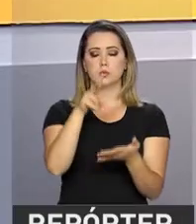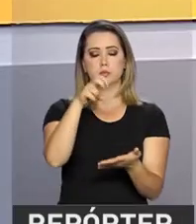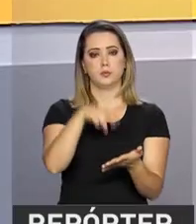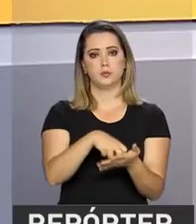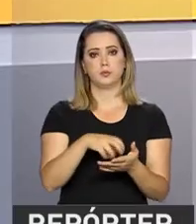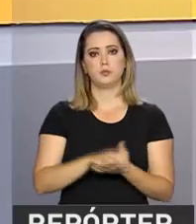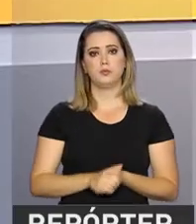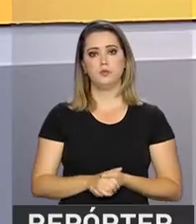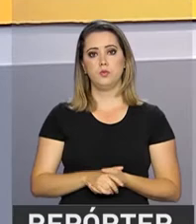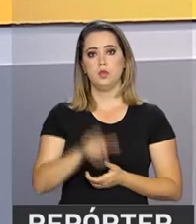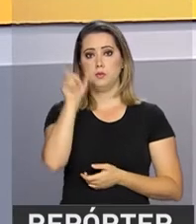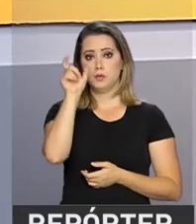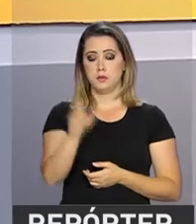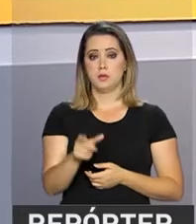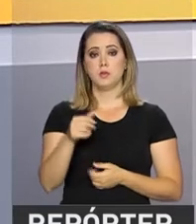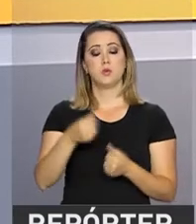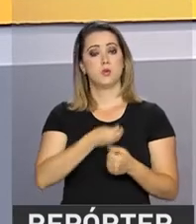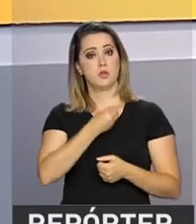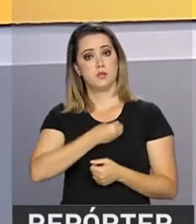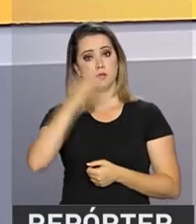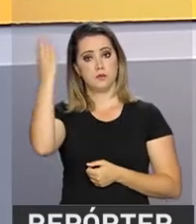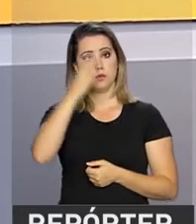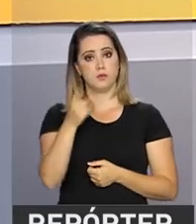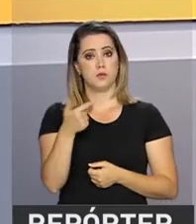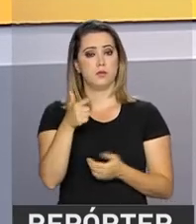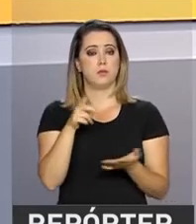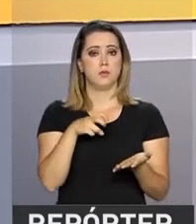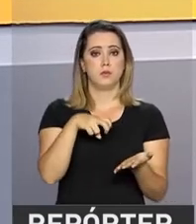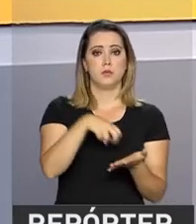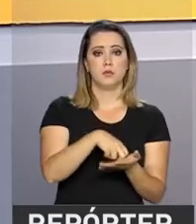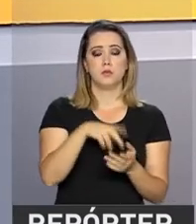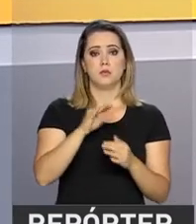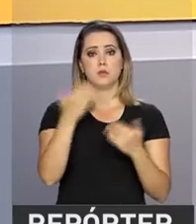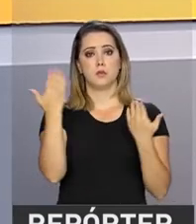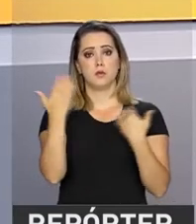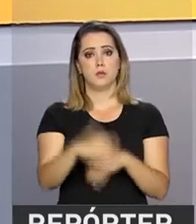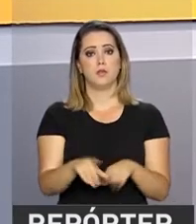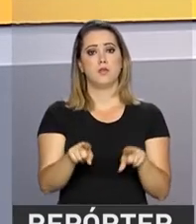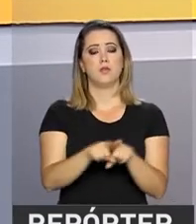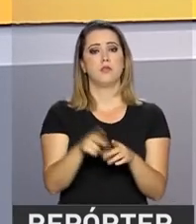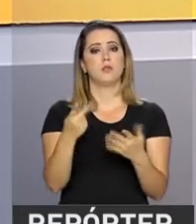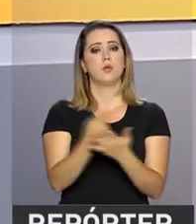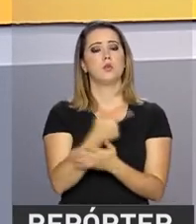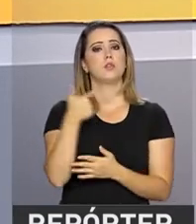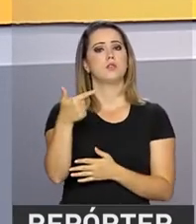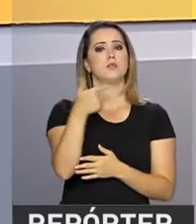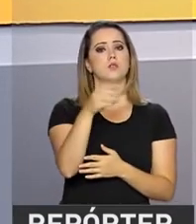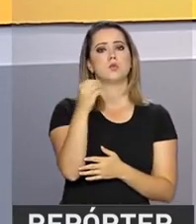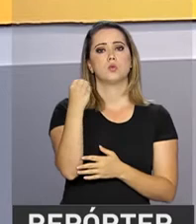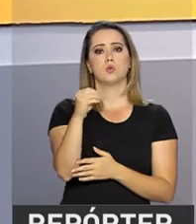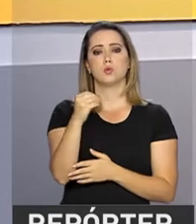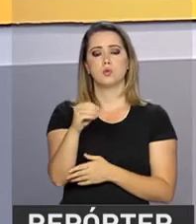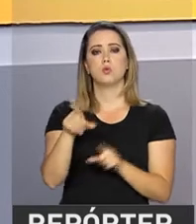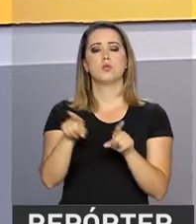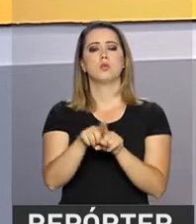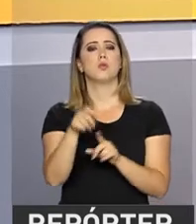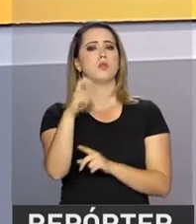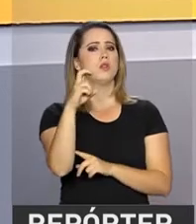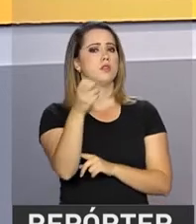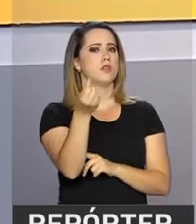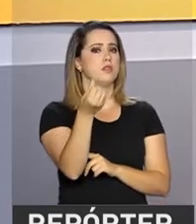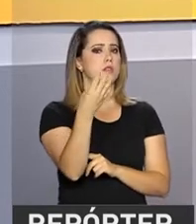para os inscritos que moram no brasil e não são presidiários o exame será aplicado no dia 22 de outubro em